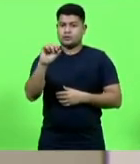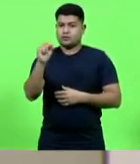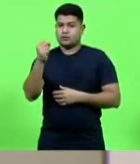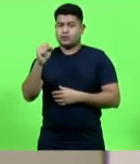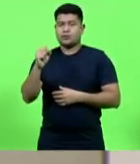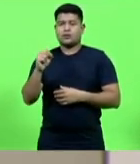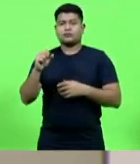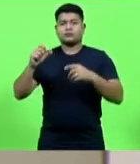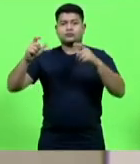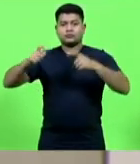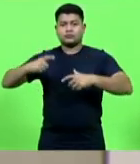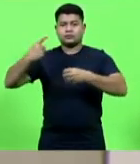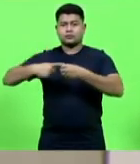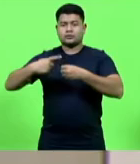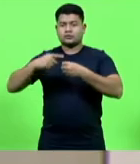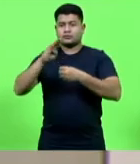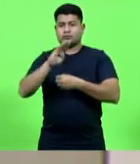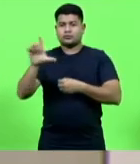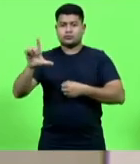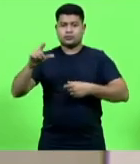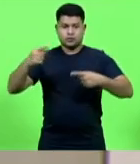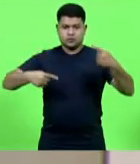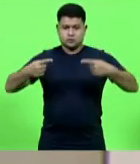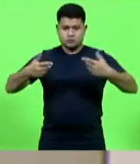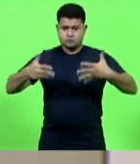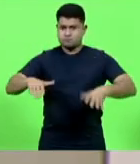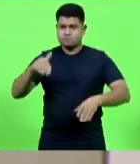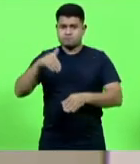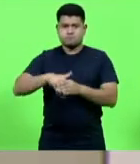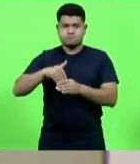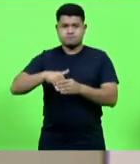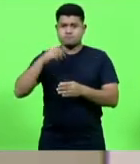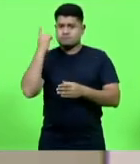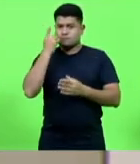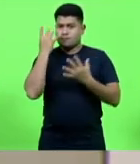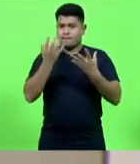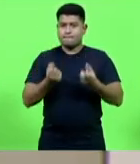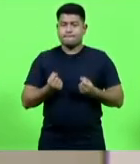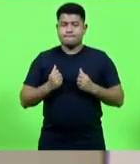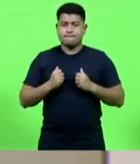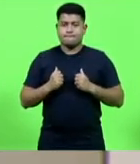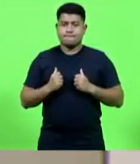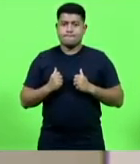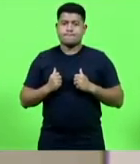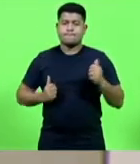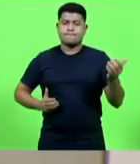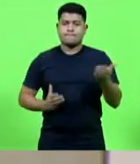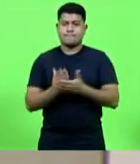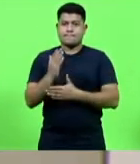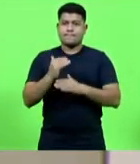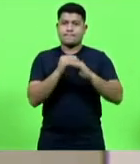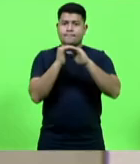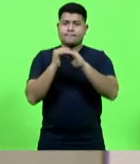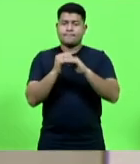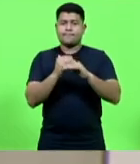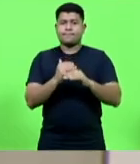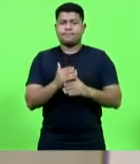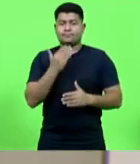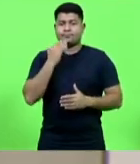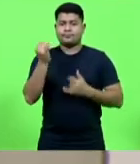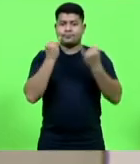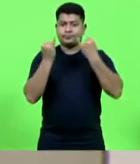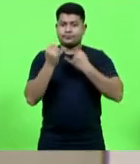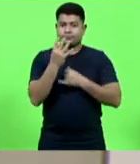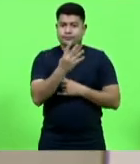Em discussão. Não havendo quem queira discutir, em votação, deputados que aprovam, permaneçam como se encontra, aprovado por unanimidade. Pedindo informação